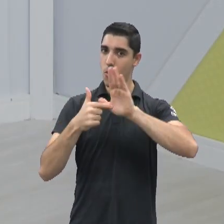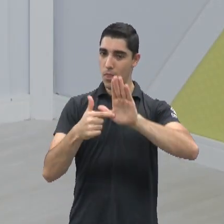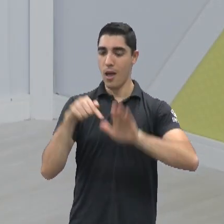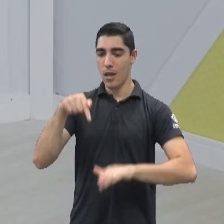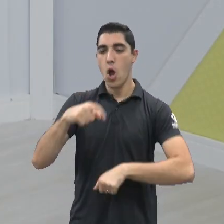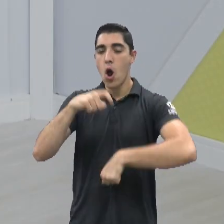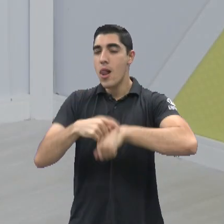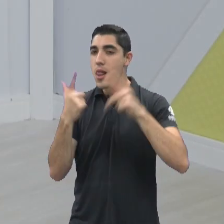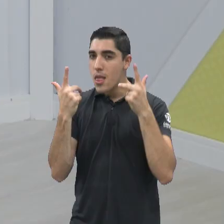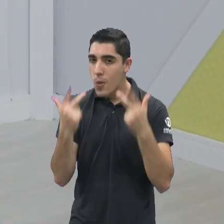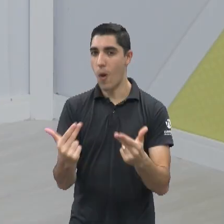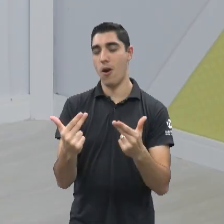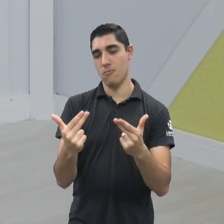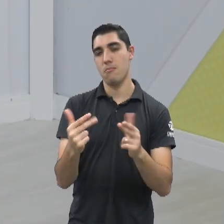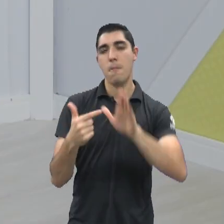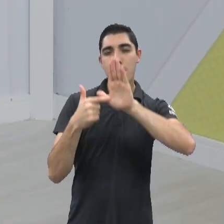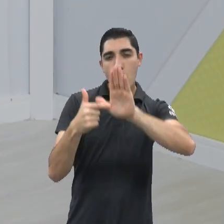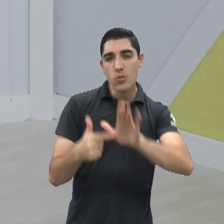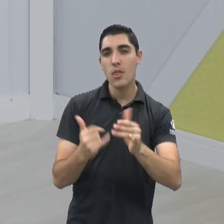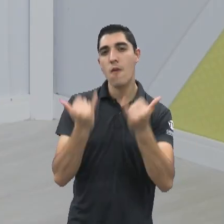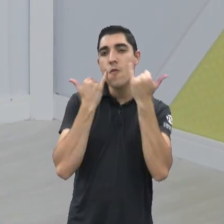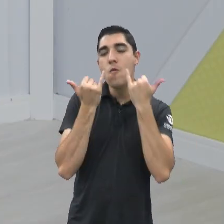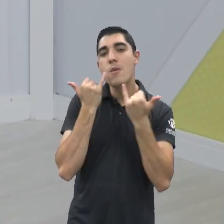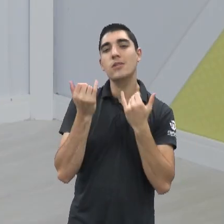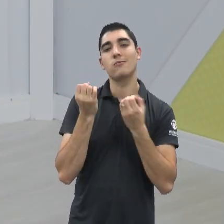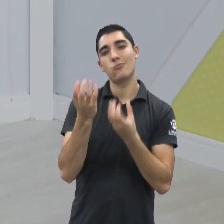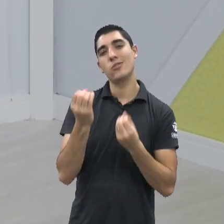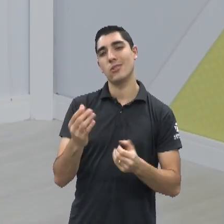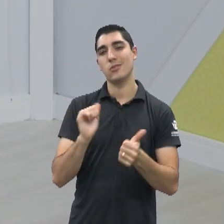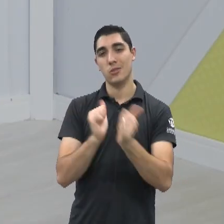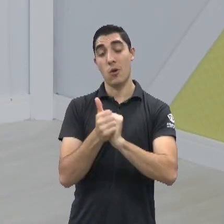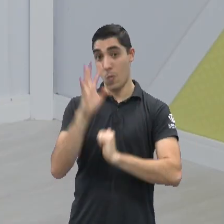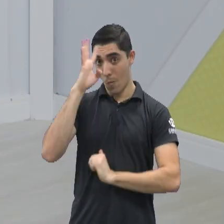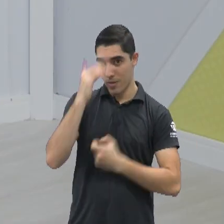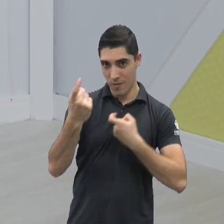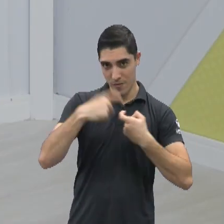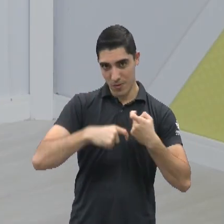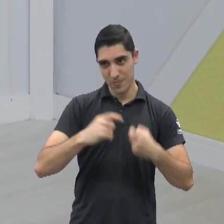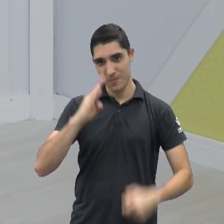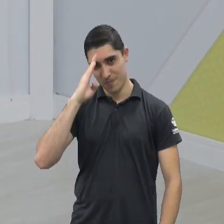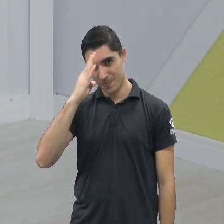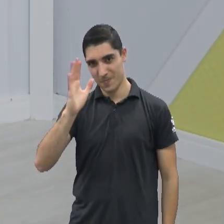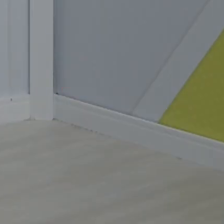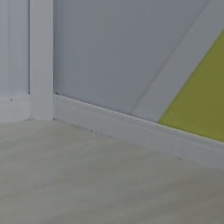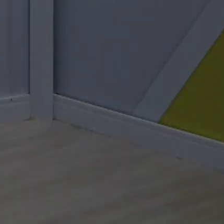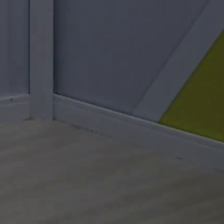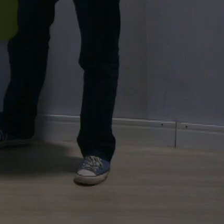horário para falar mais sobre esporte. Então, quarta-feira estaremos de volta. Tchau!